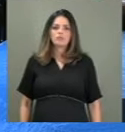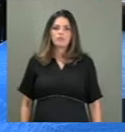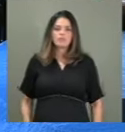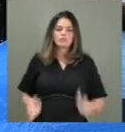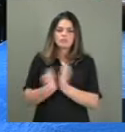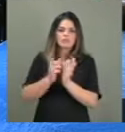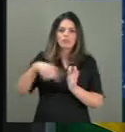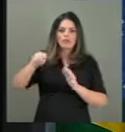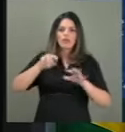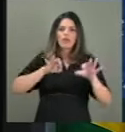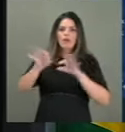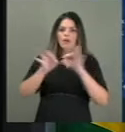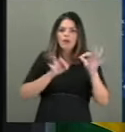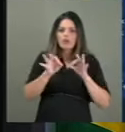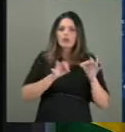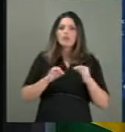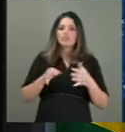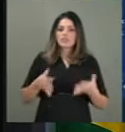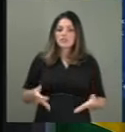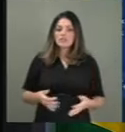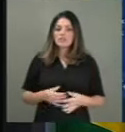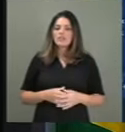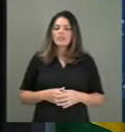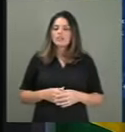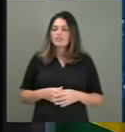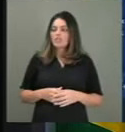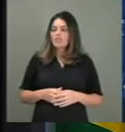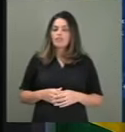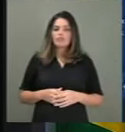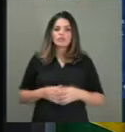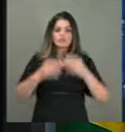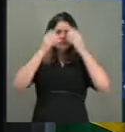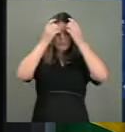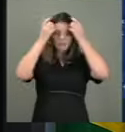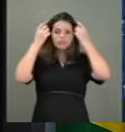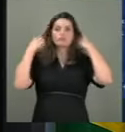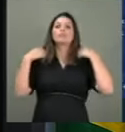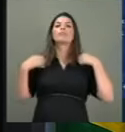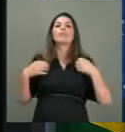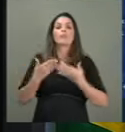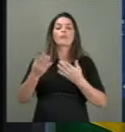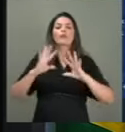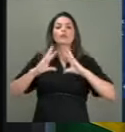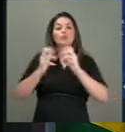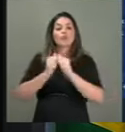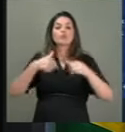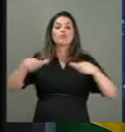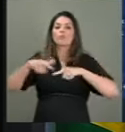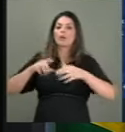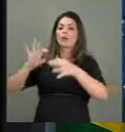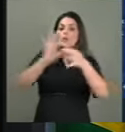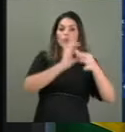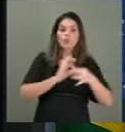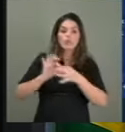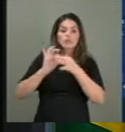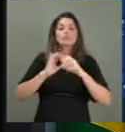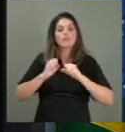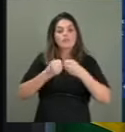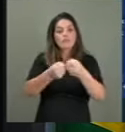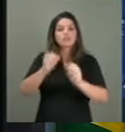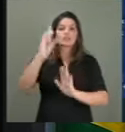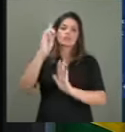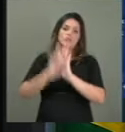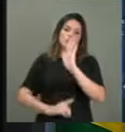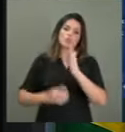mobilização da sociedade civil que todos todos os trabalhadores sejam Unidos na defesa dos seus direitos